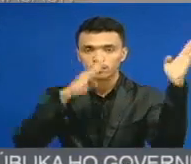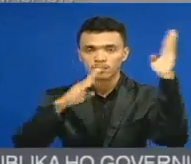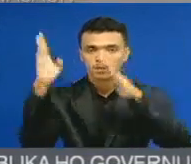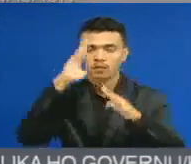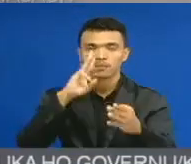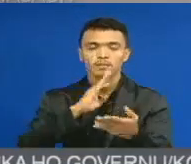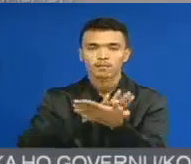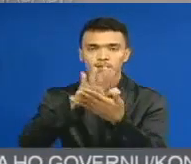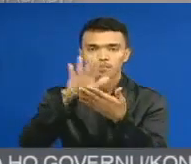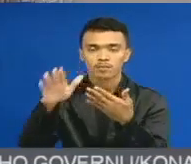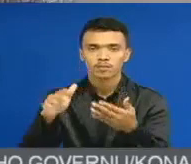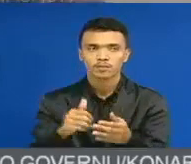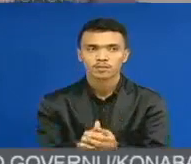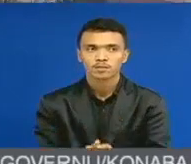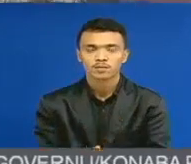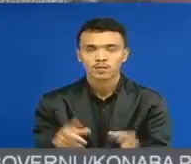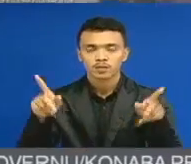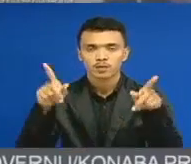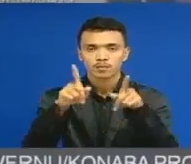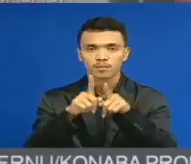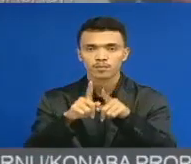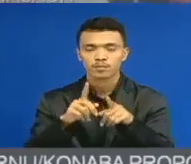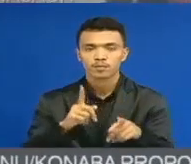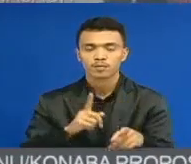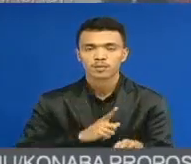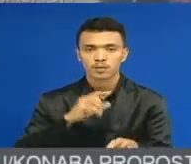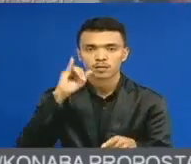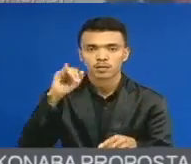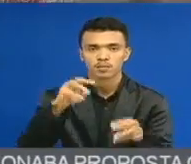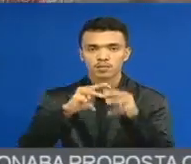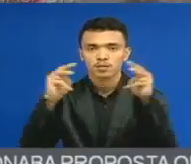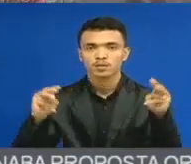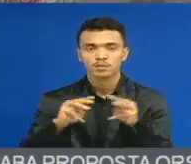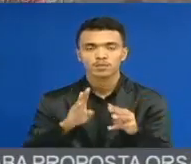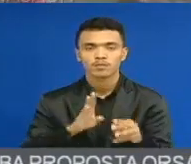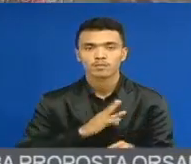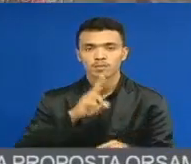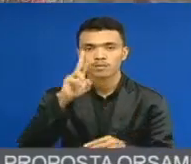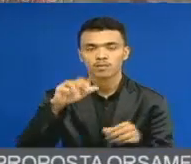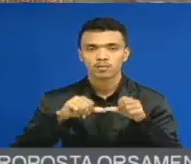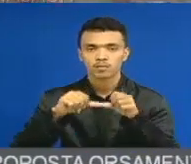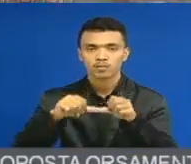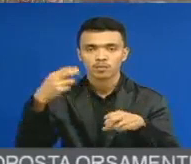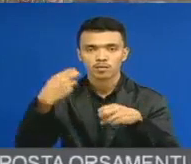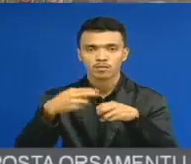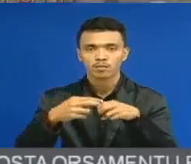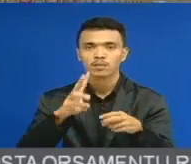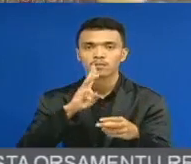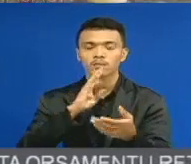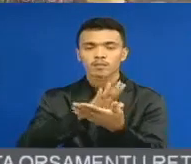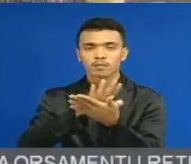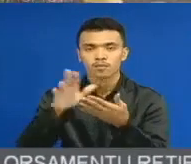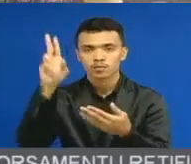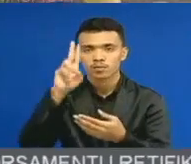Habitante aldeia Tela A, Suku Abafala, posto administrativo Kelikai, município Baucau, continua a enfrentar falta bemos de